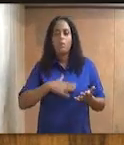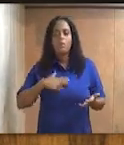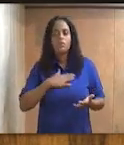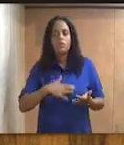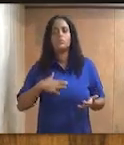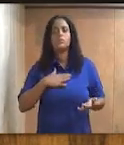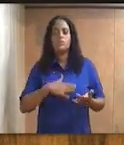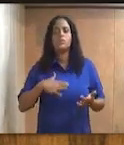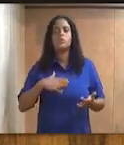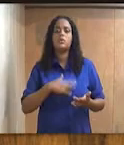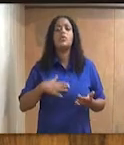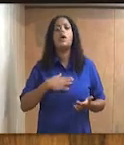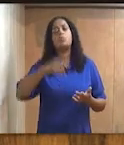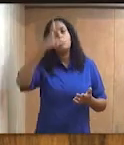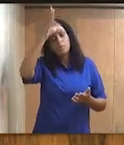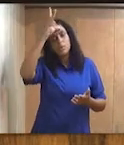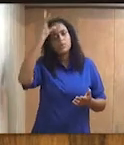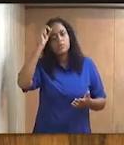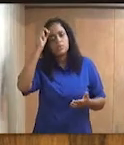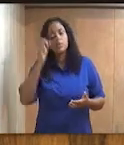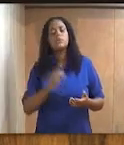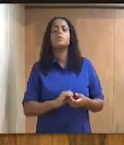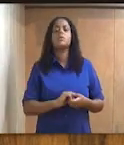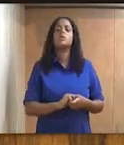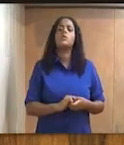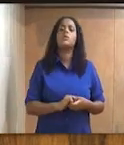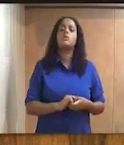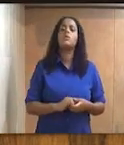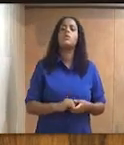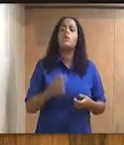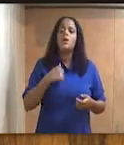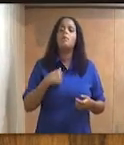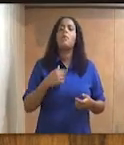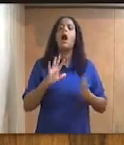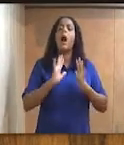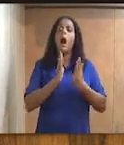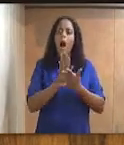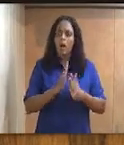que eu gostaria, senhor presidente, para encerrar minha fala.